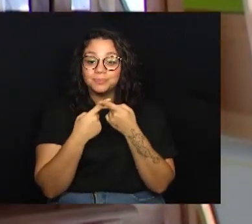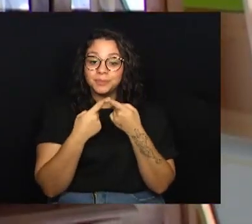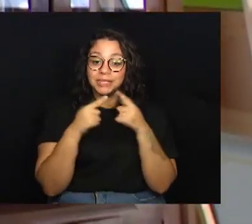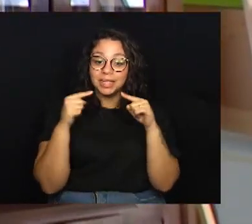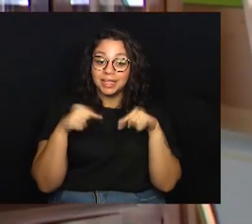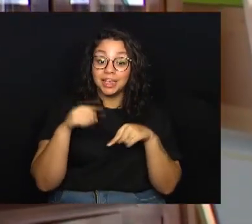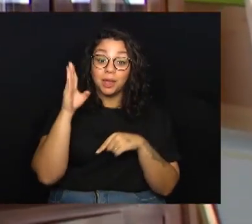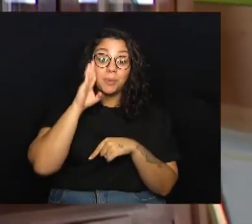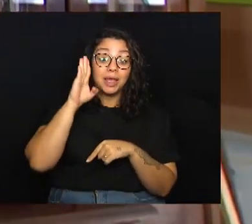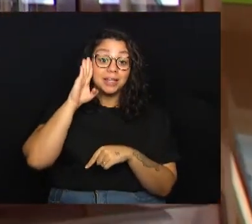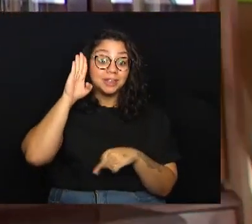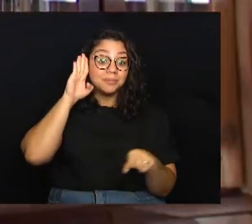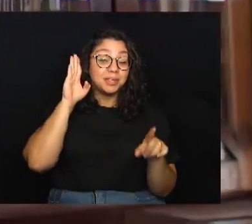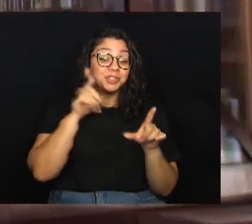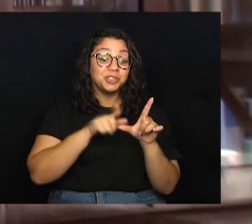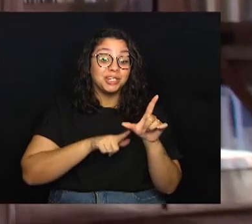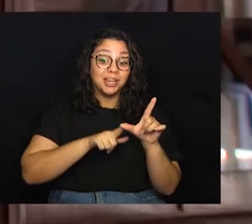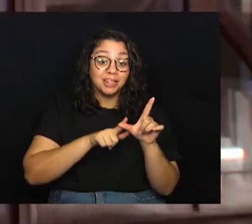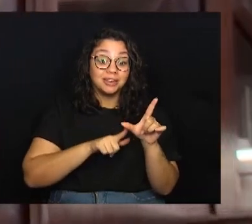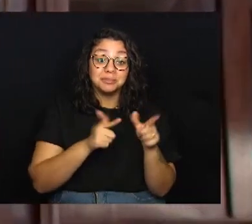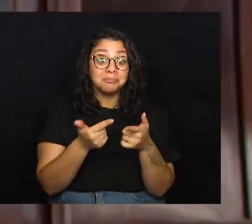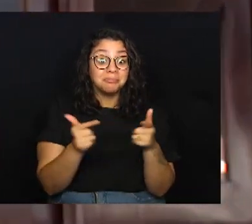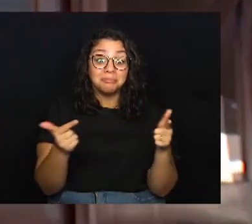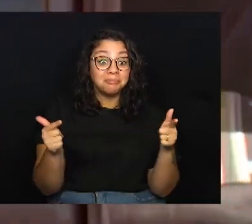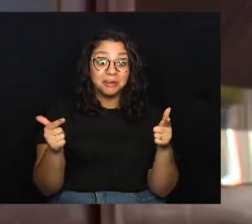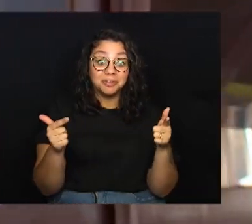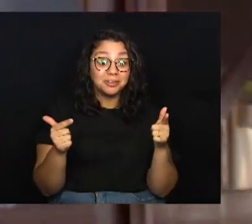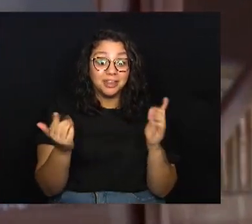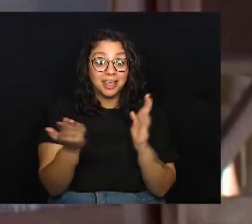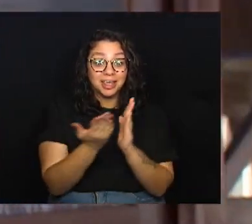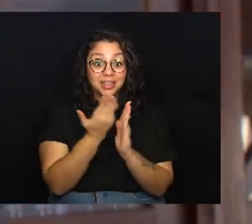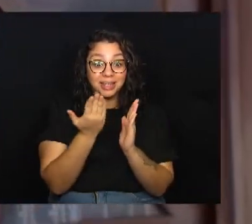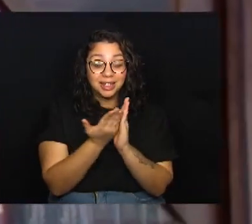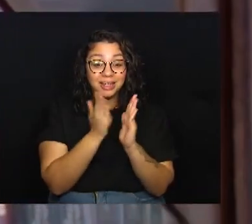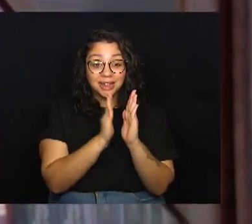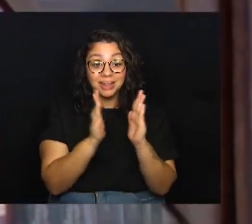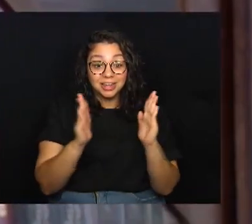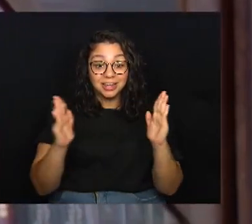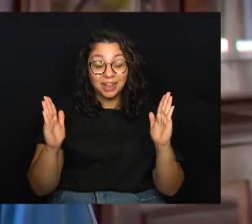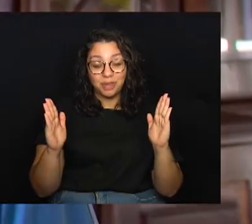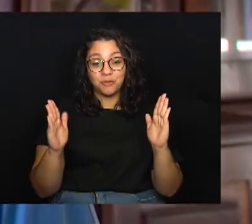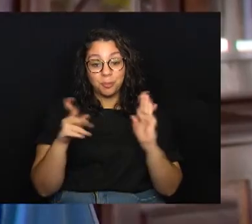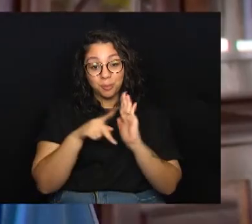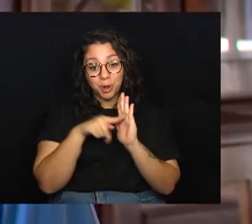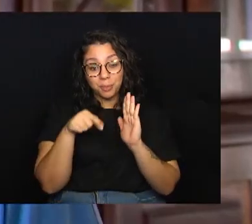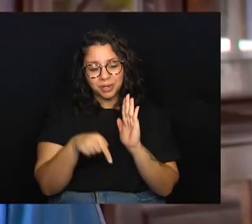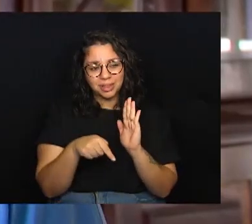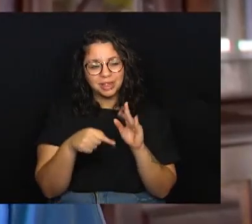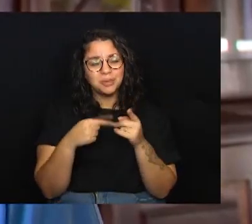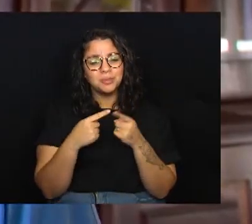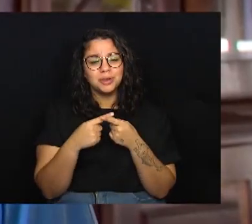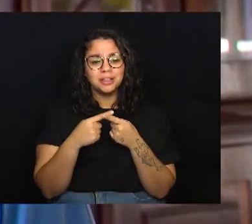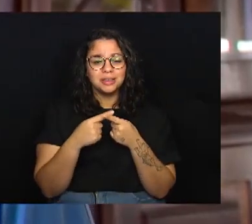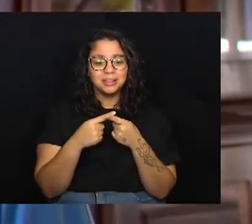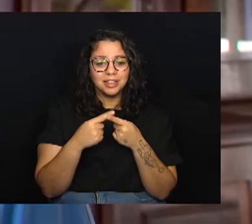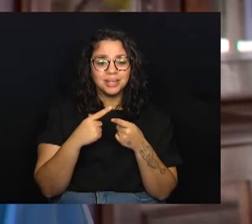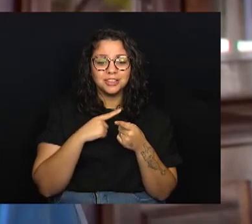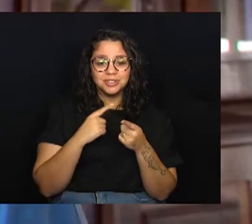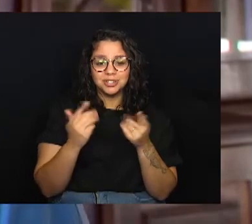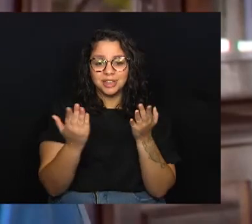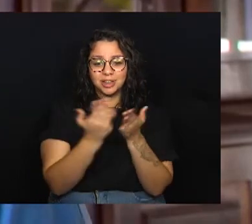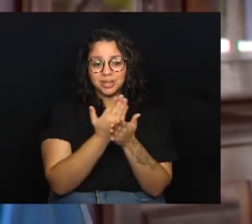de letras e não termos a nossa biblioteca, porque os livros ficavam